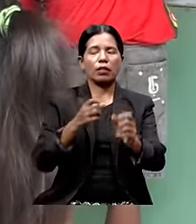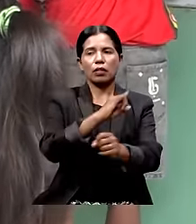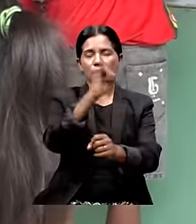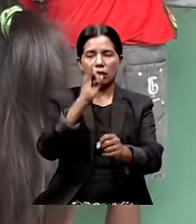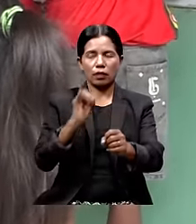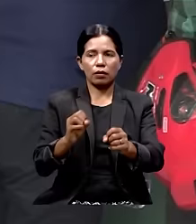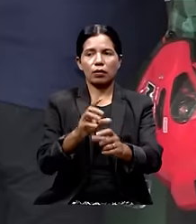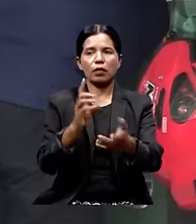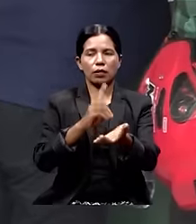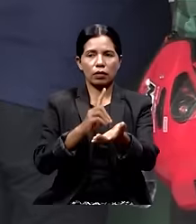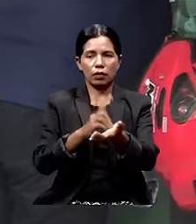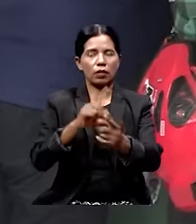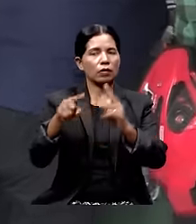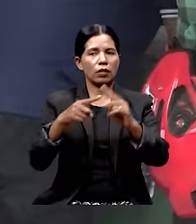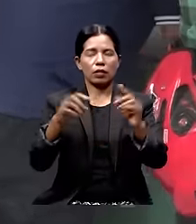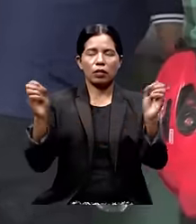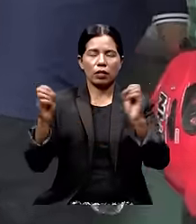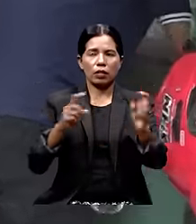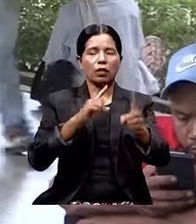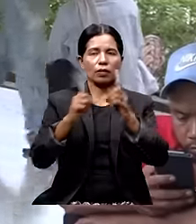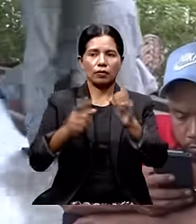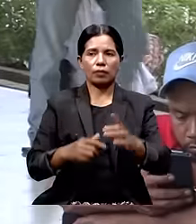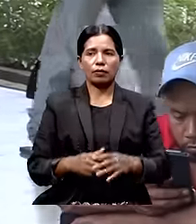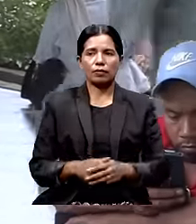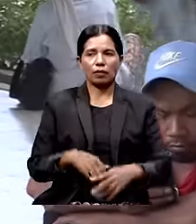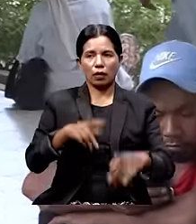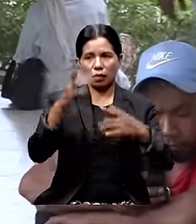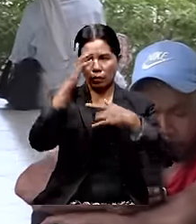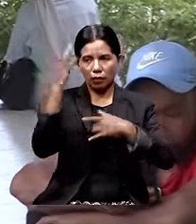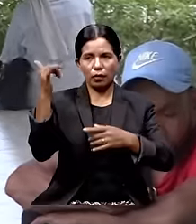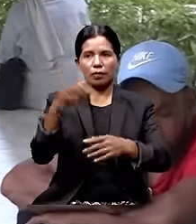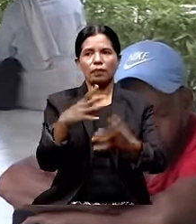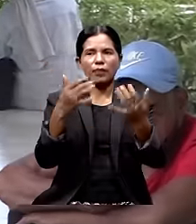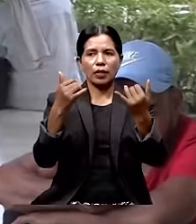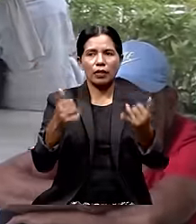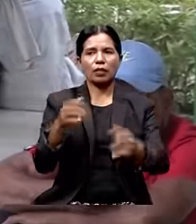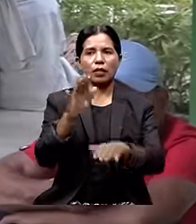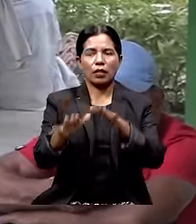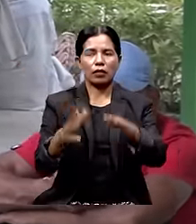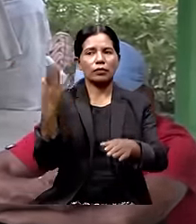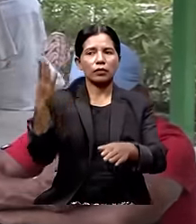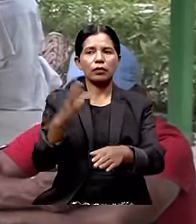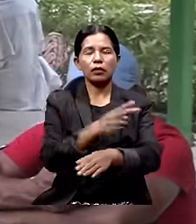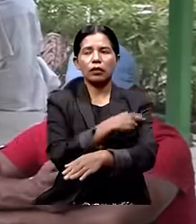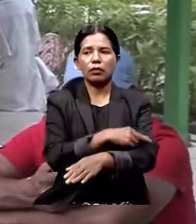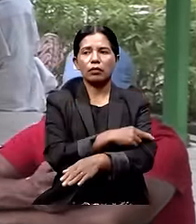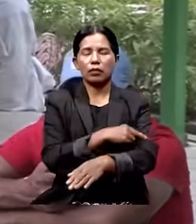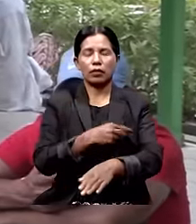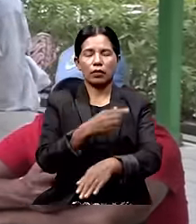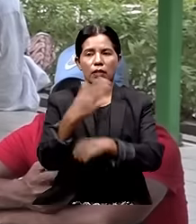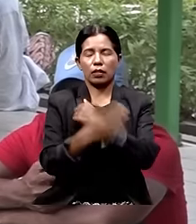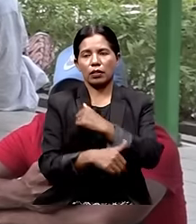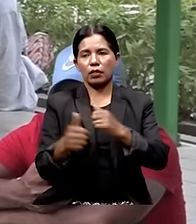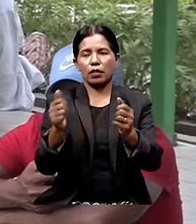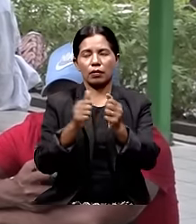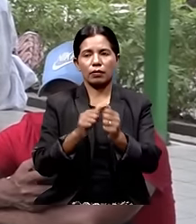direita médico ba inhira la autorização. Total paciente nebe daudang nese halo tratamento y hospital Railir,